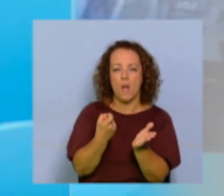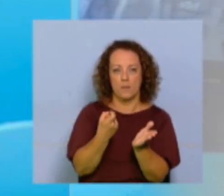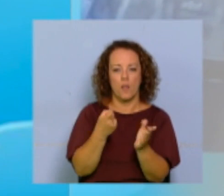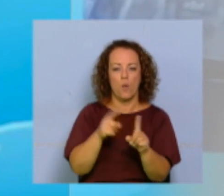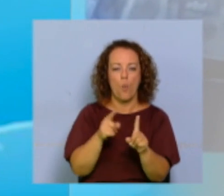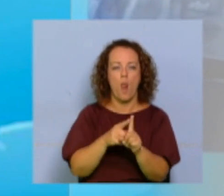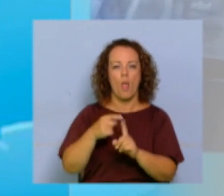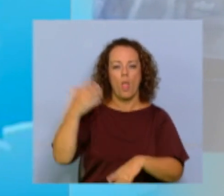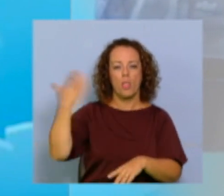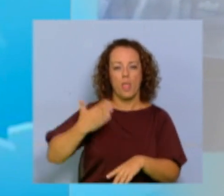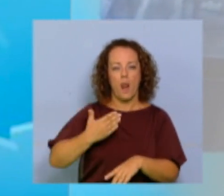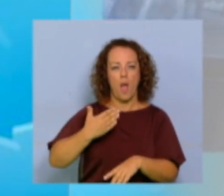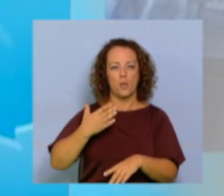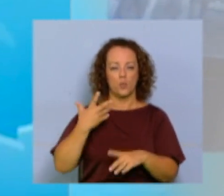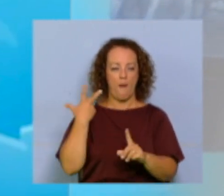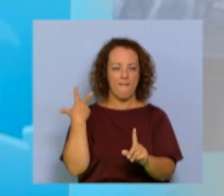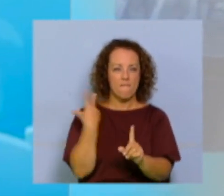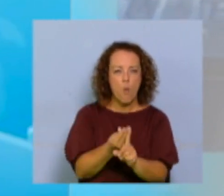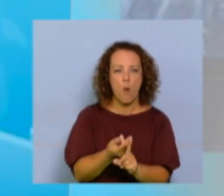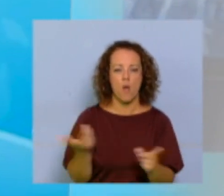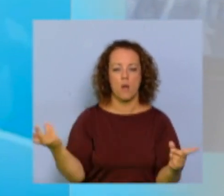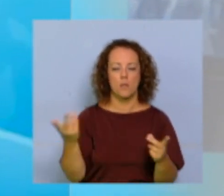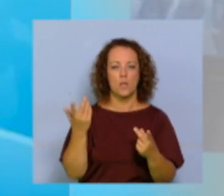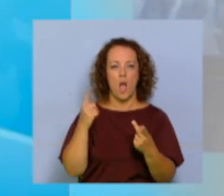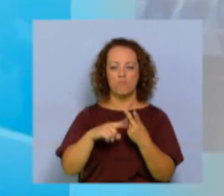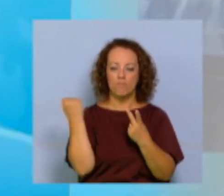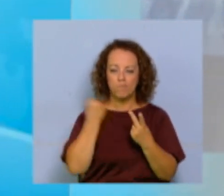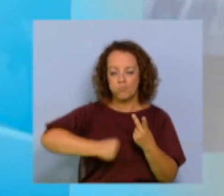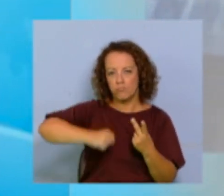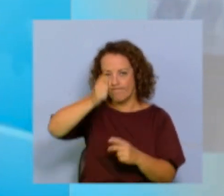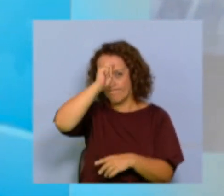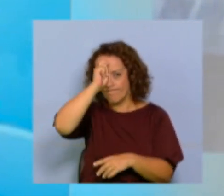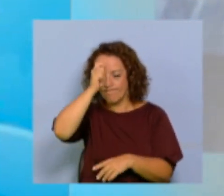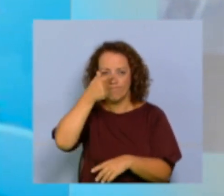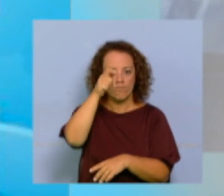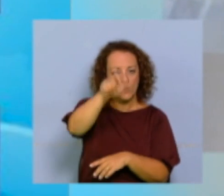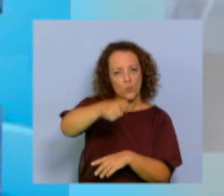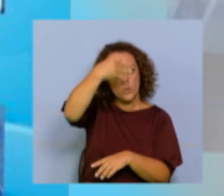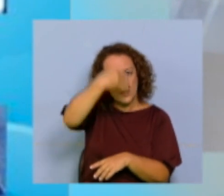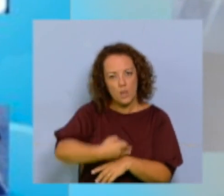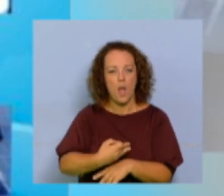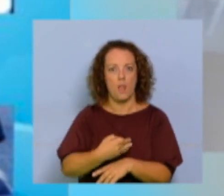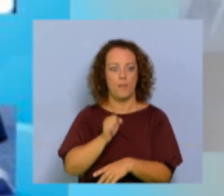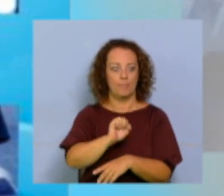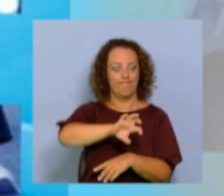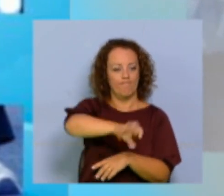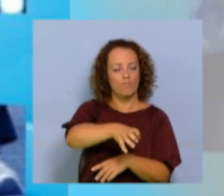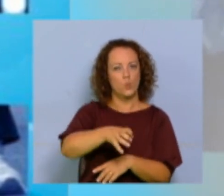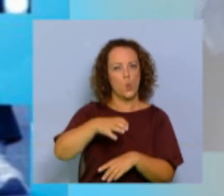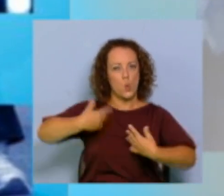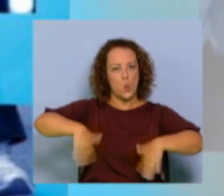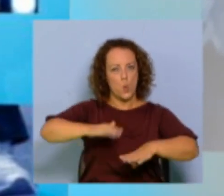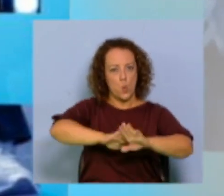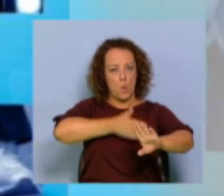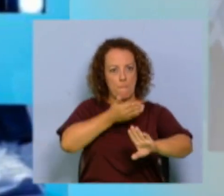violações de direitos, estes atentados à dignidade humana também são mais agudos, e aí também é aí que importa